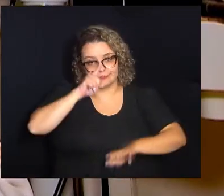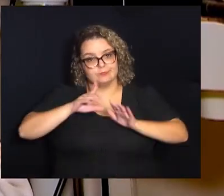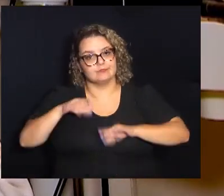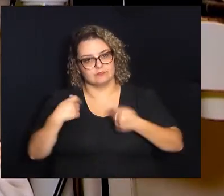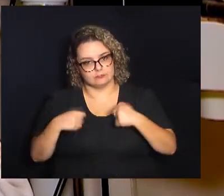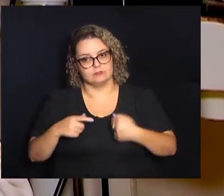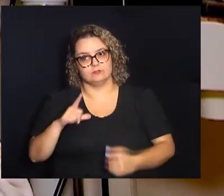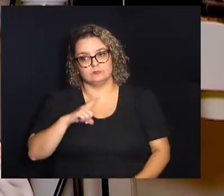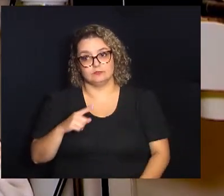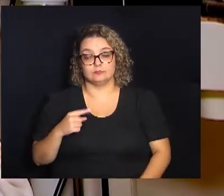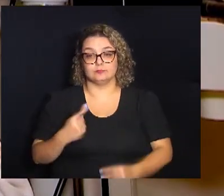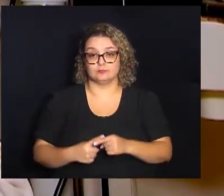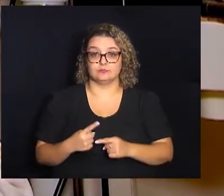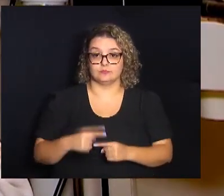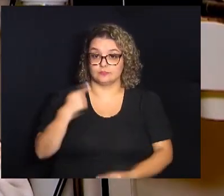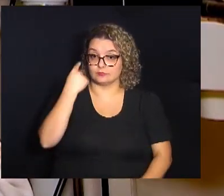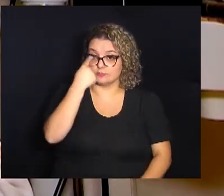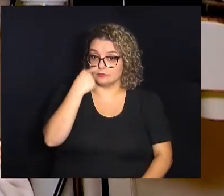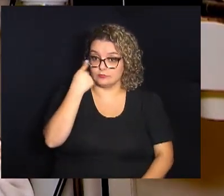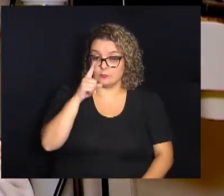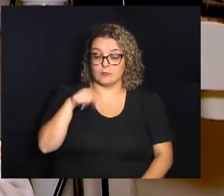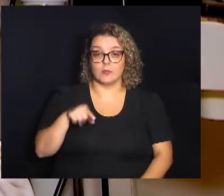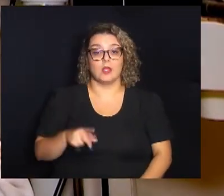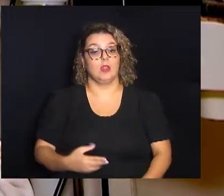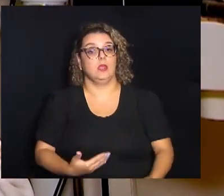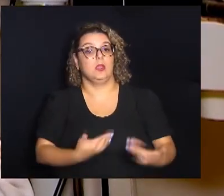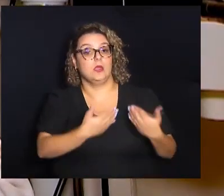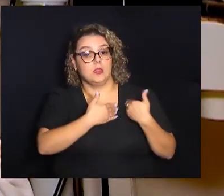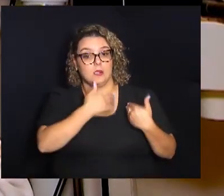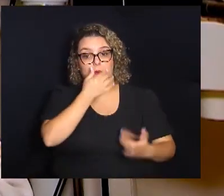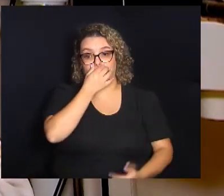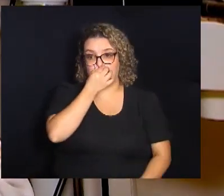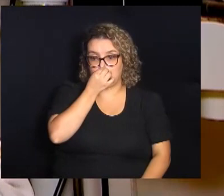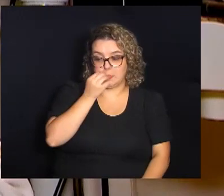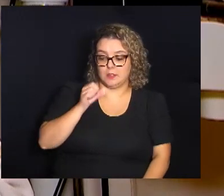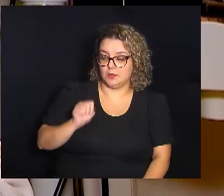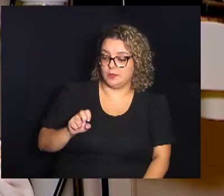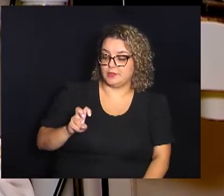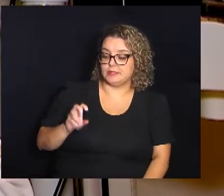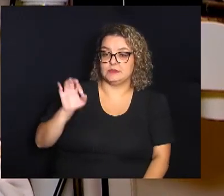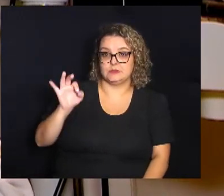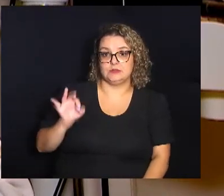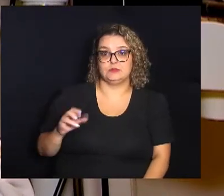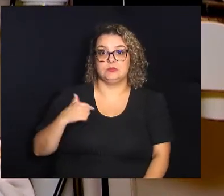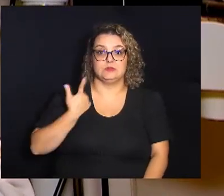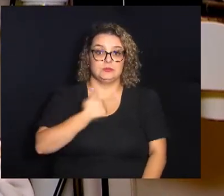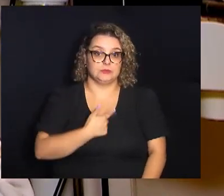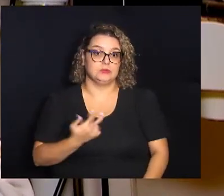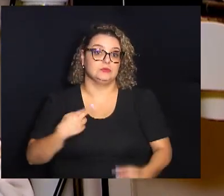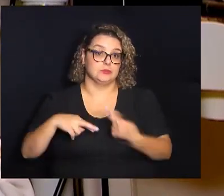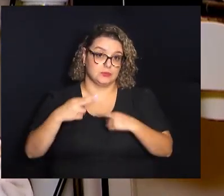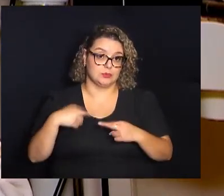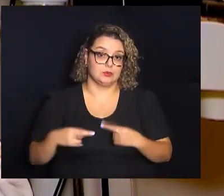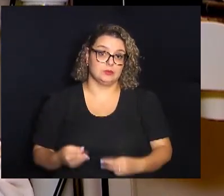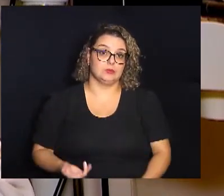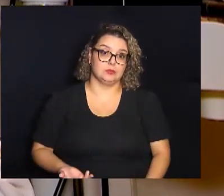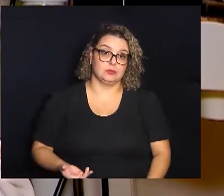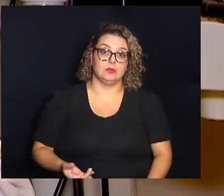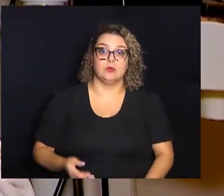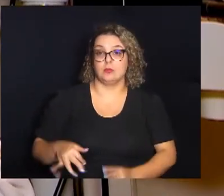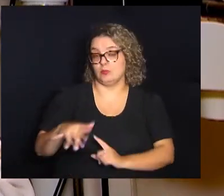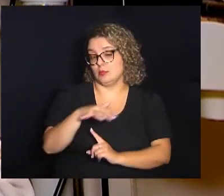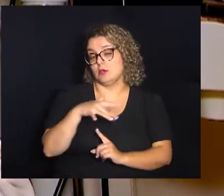os nossos olhos são responsáveis por 85% do nosso relacionamento com o meio